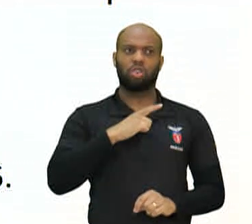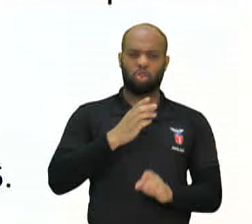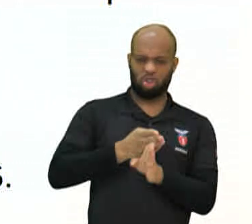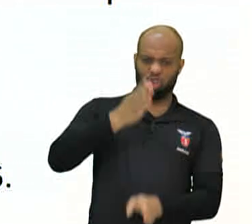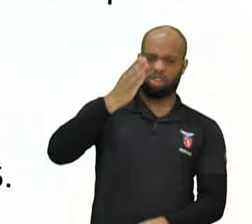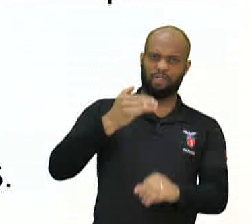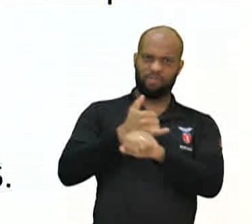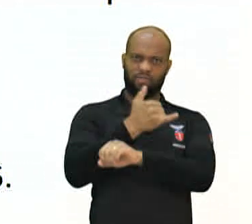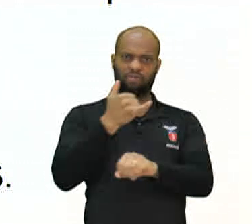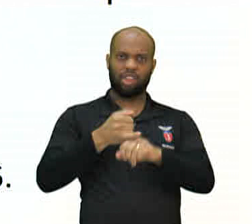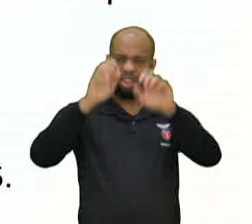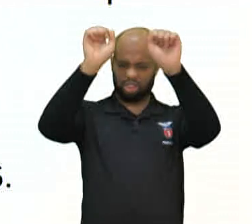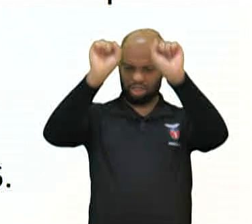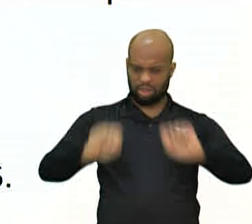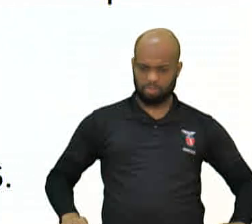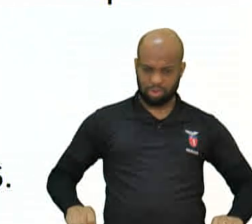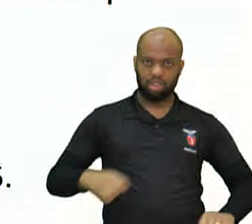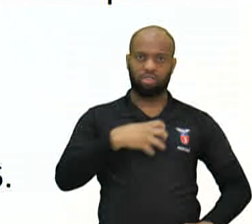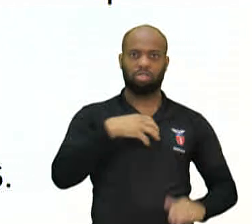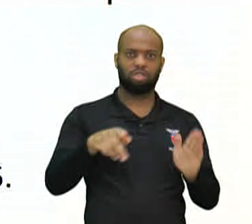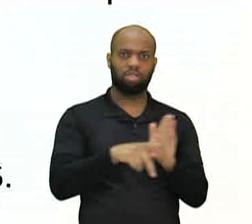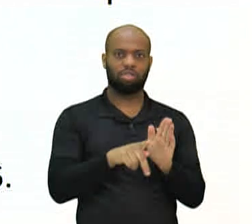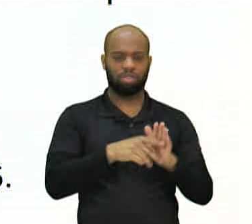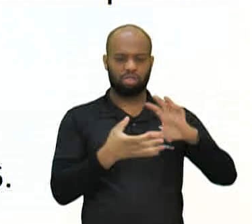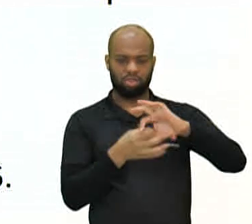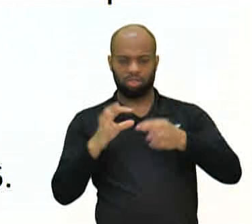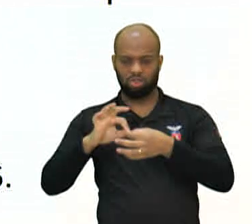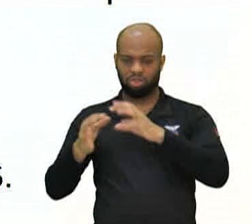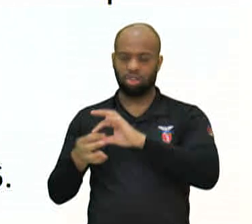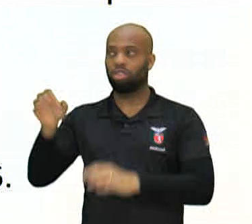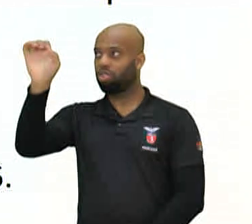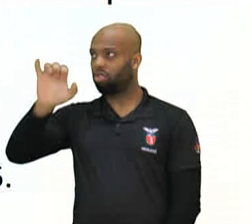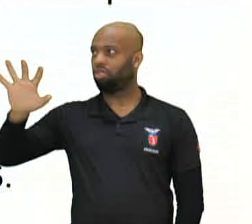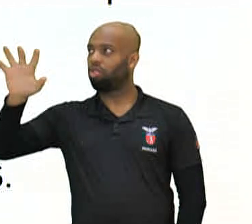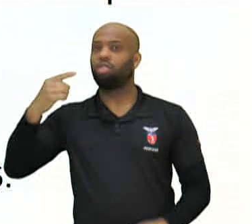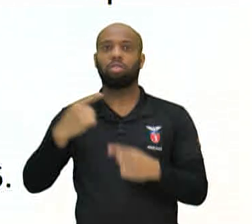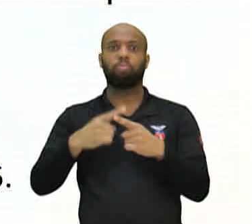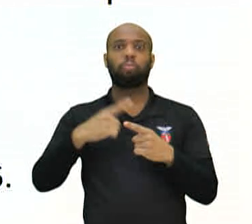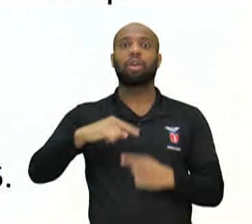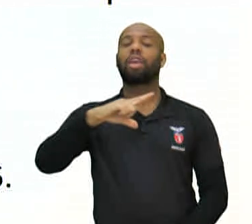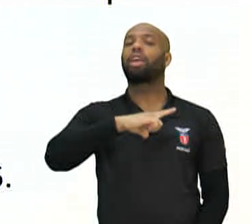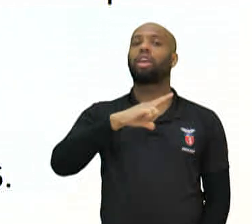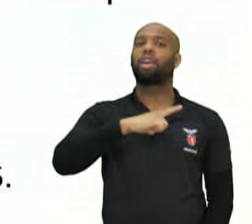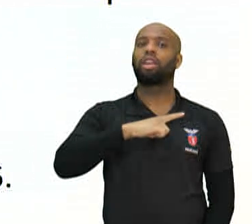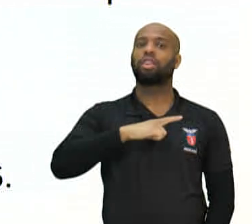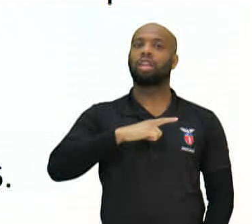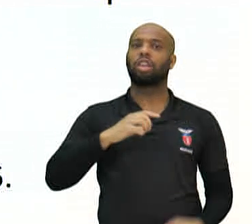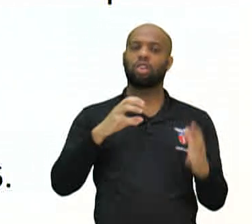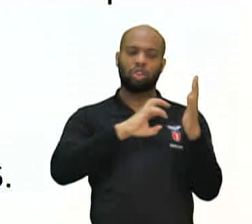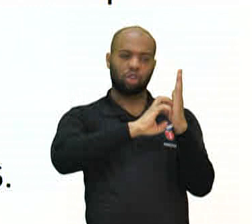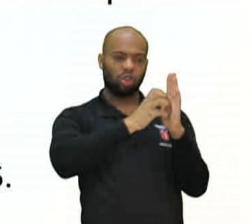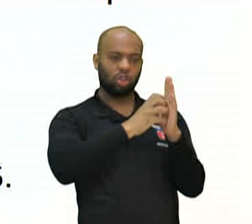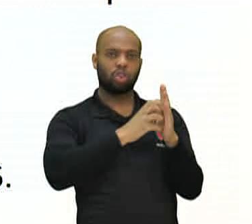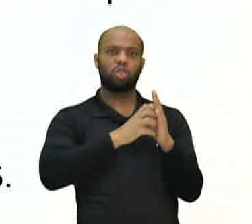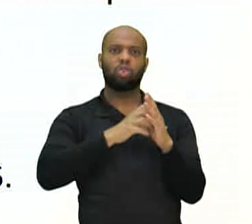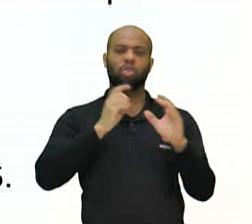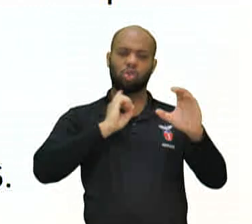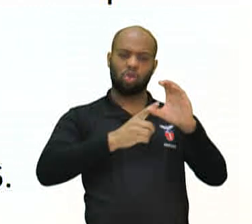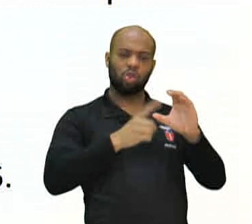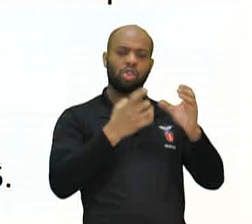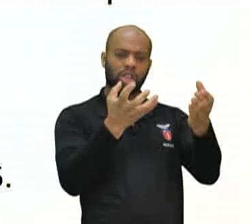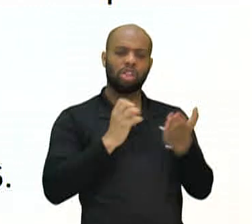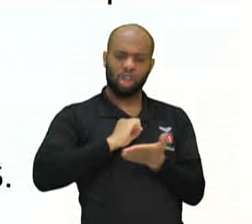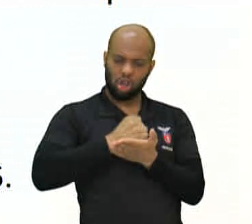de ferro foi baixada através do continente europeu. Os partidos comunistas buscam obter em toda a parte o